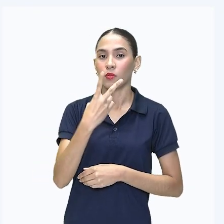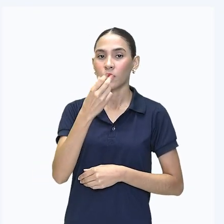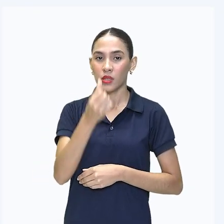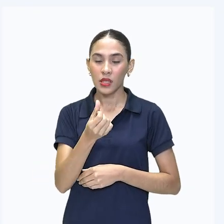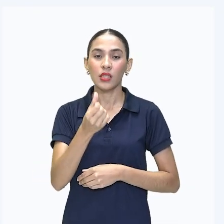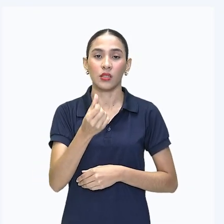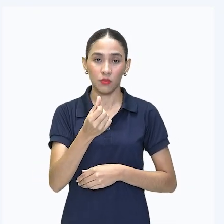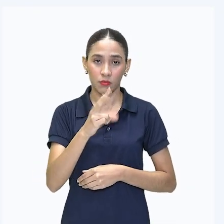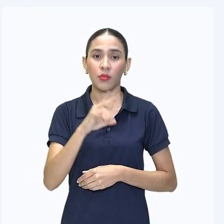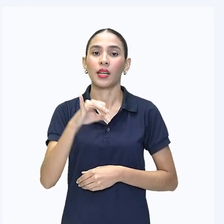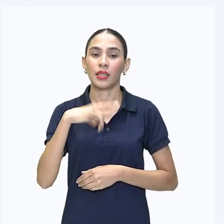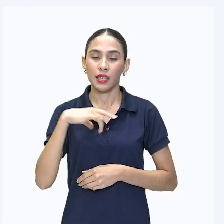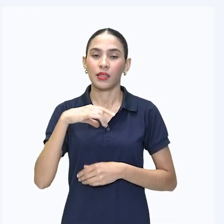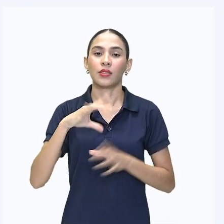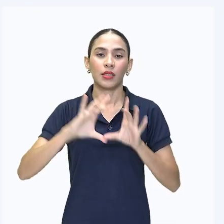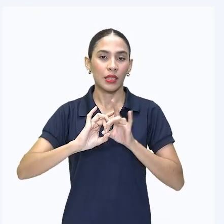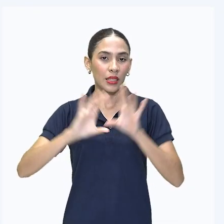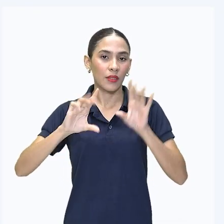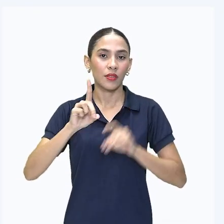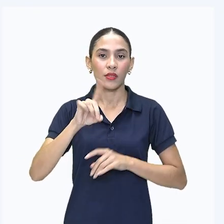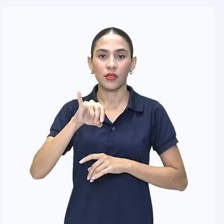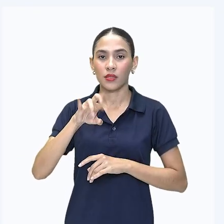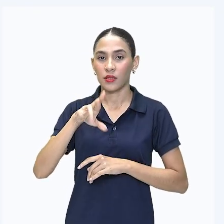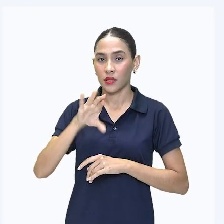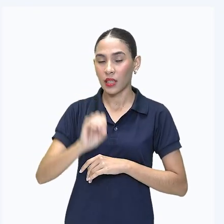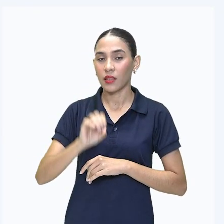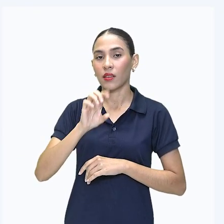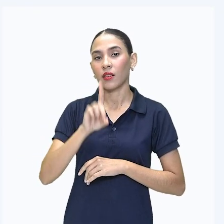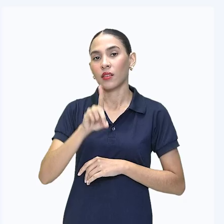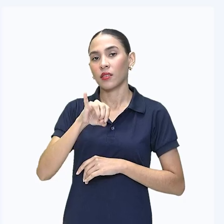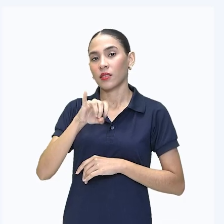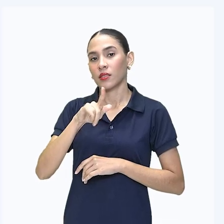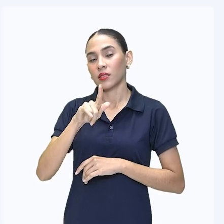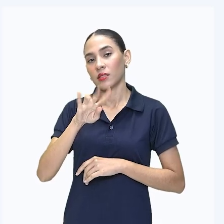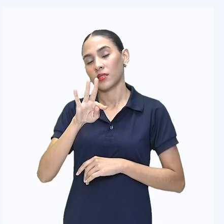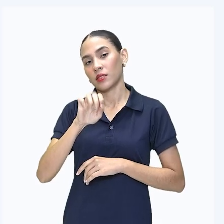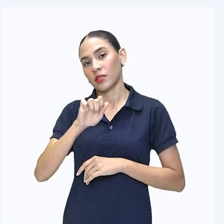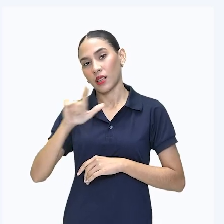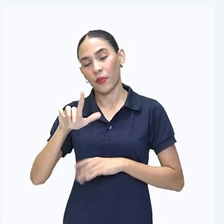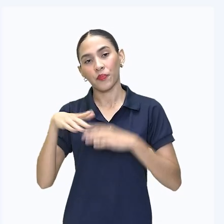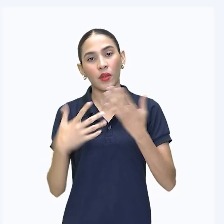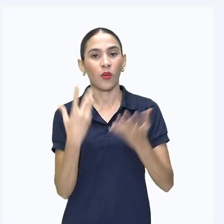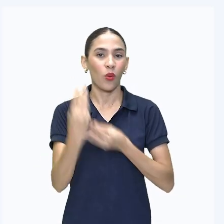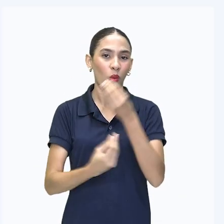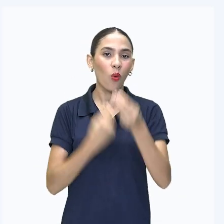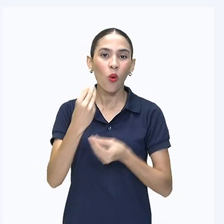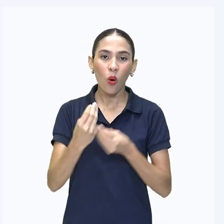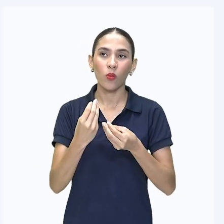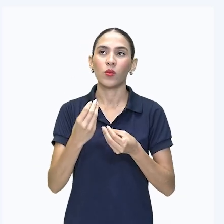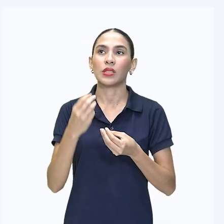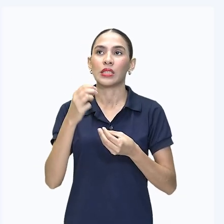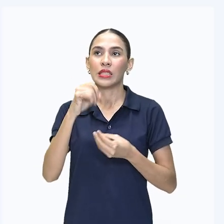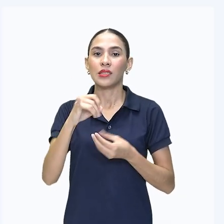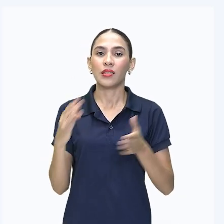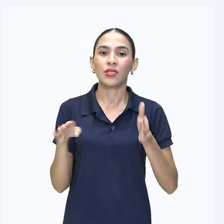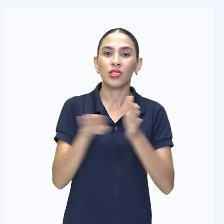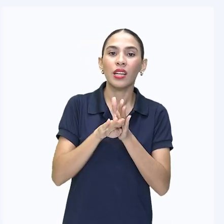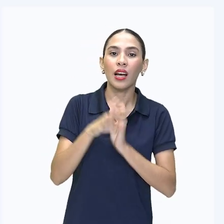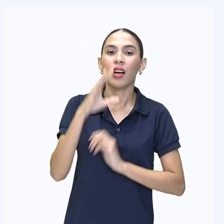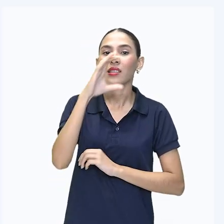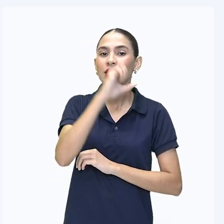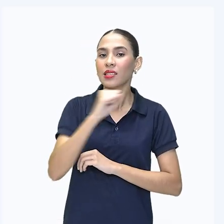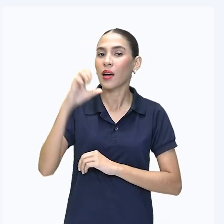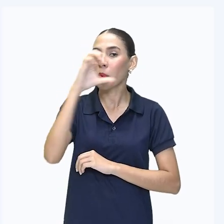estarão disponíveis no Diário Digital como qualquer dia comum na semana. Então, quando chegar num sábado letivo,